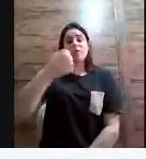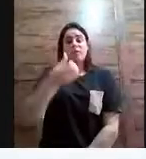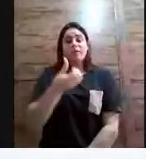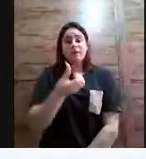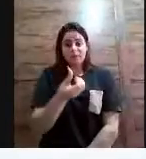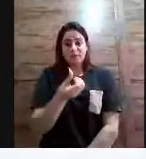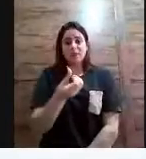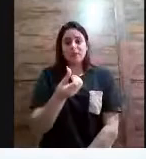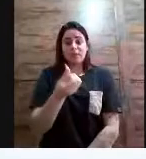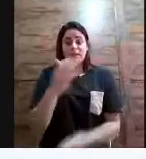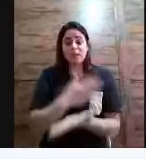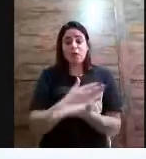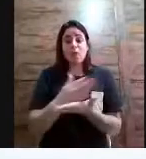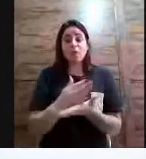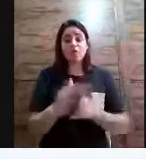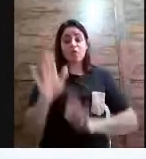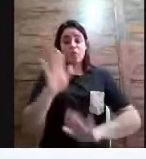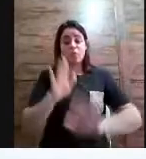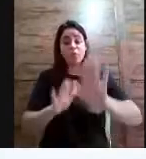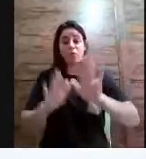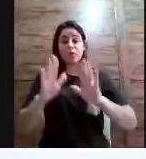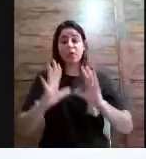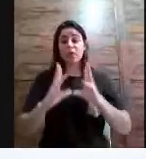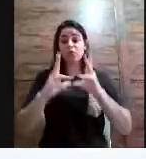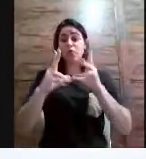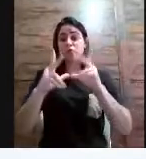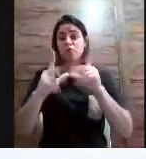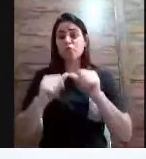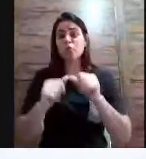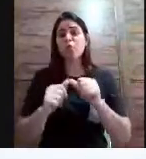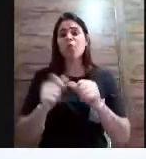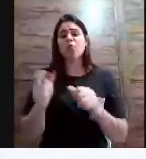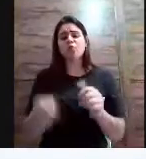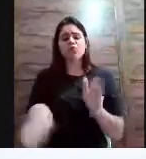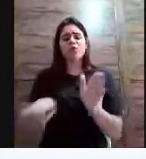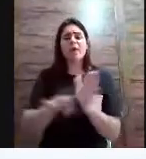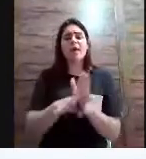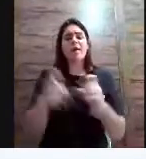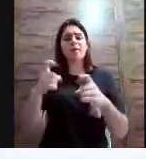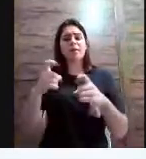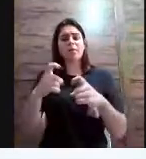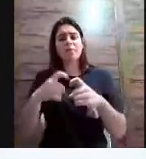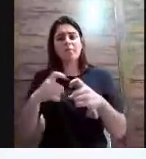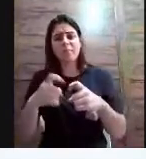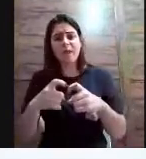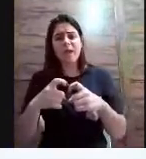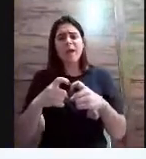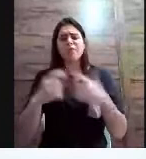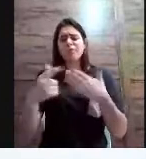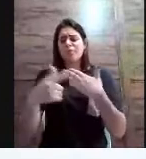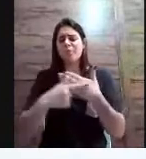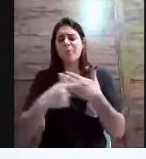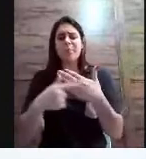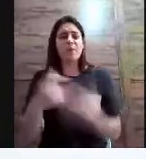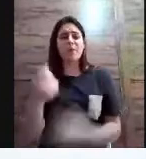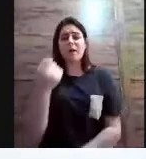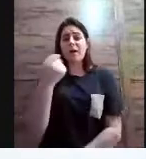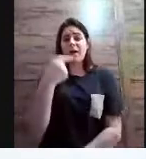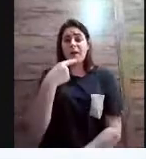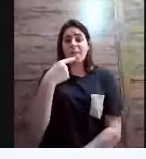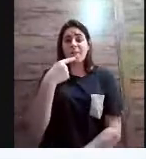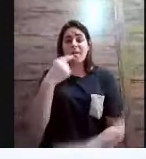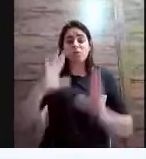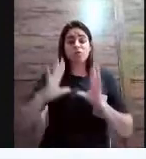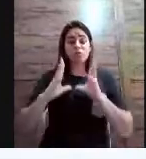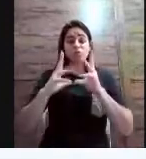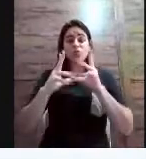tratamento, englobando tudo, consultas, exames laboratoriais e medicação para o paciente com